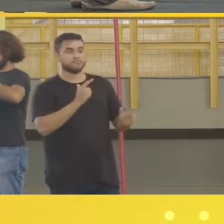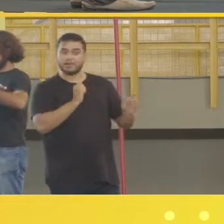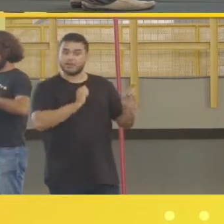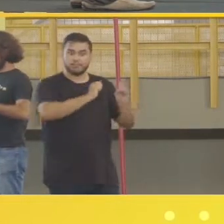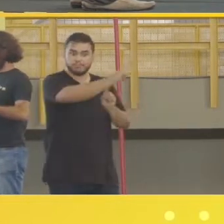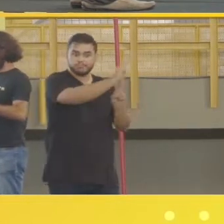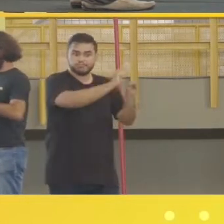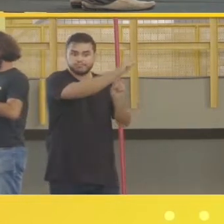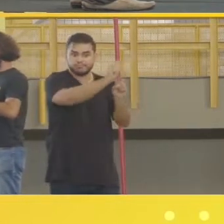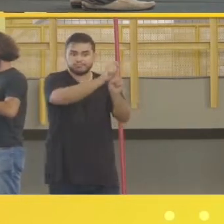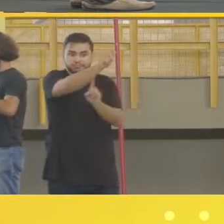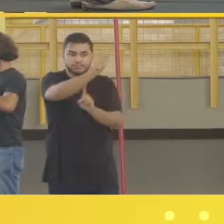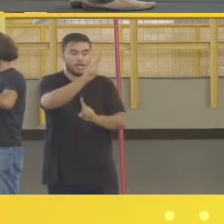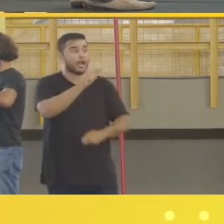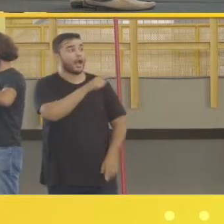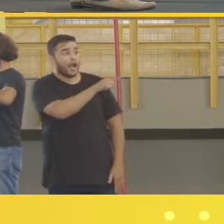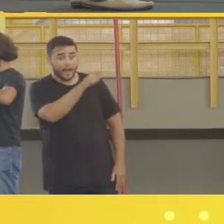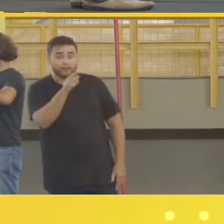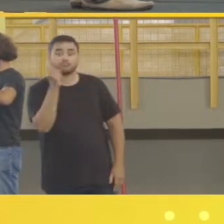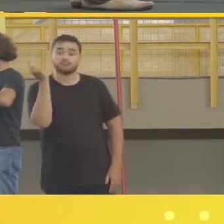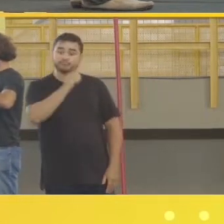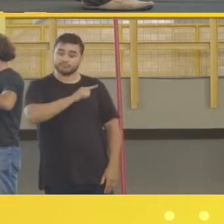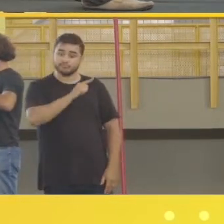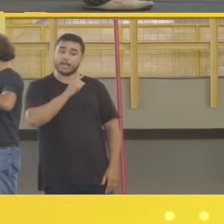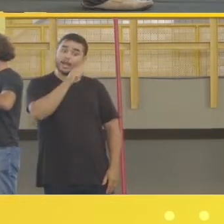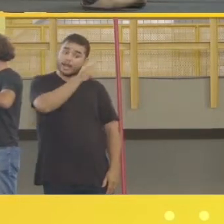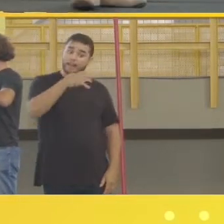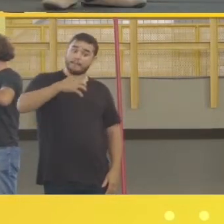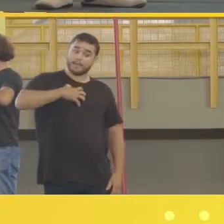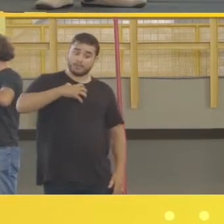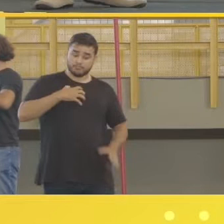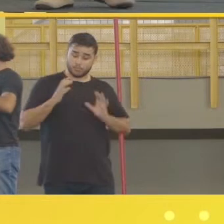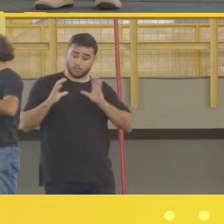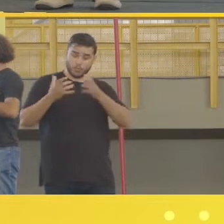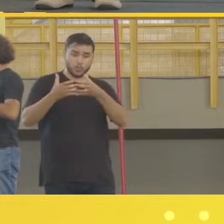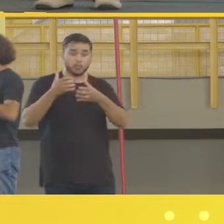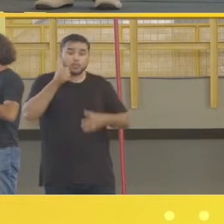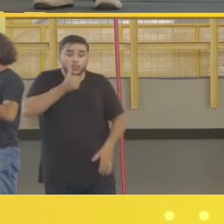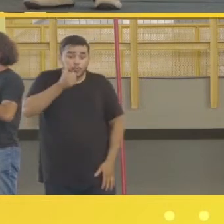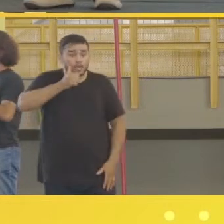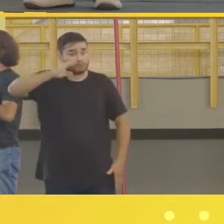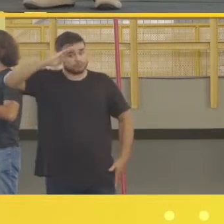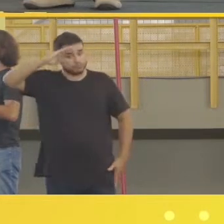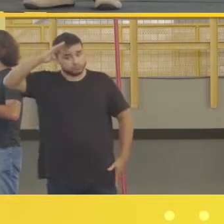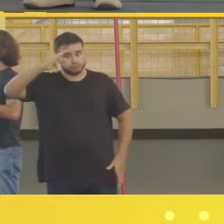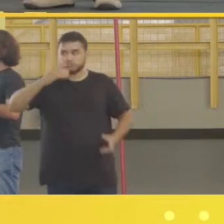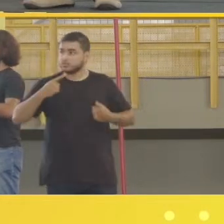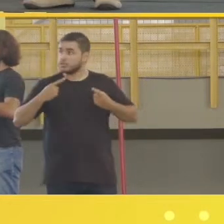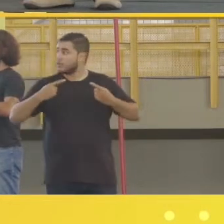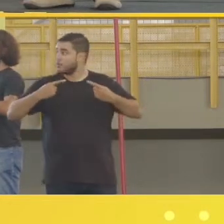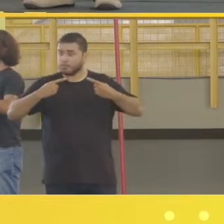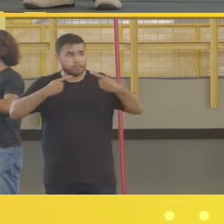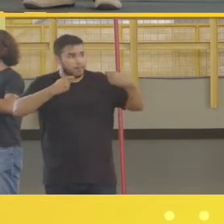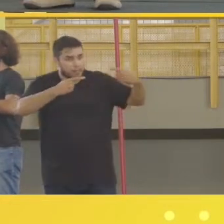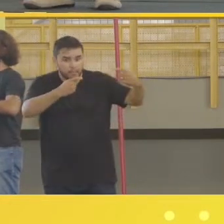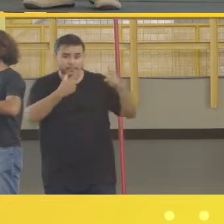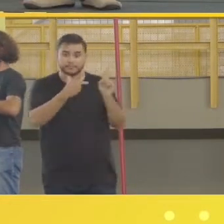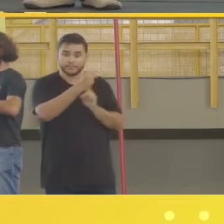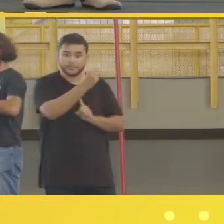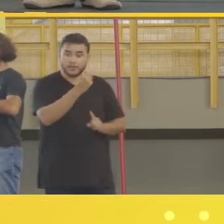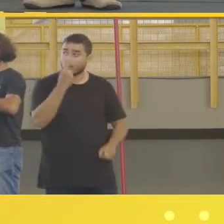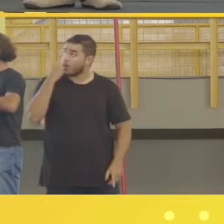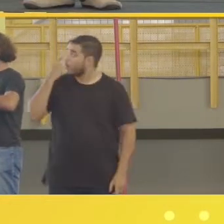os portugueses. Apesar da proibição de mulheres nos batalhões voluntários, pronto, meu bebê. Eu acabei de lhe